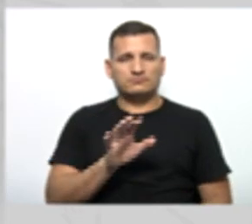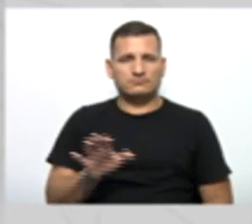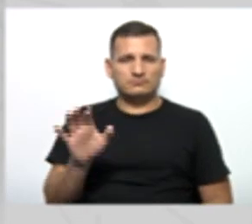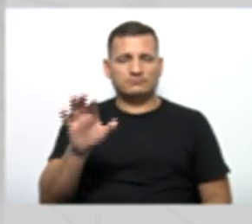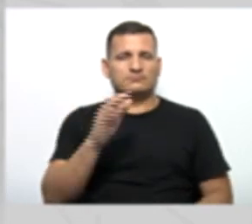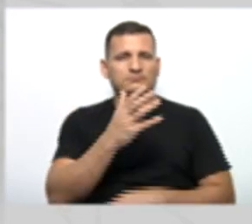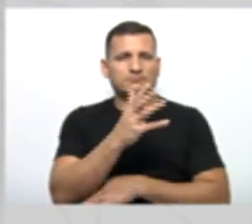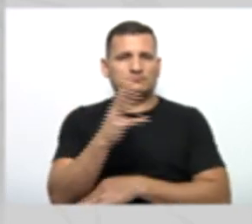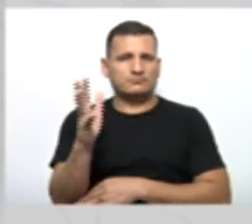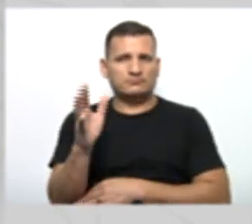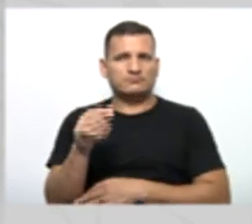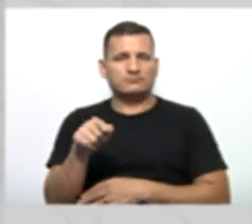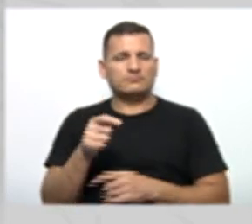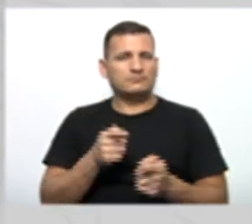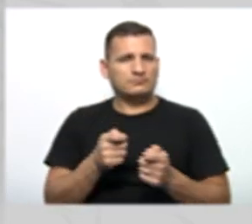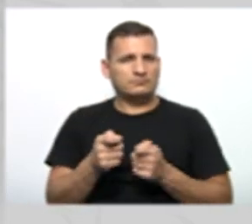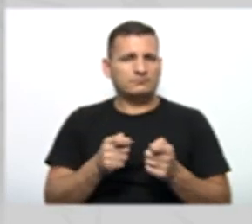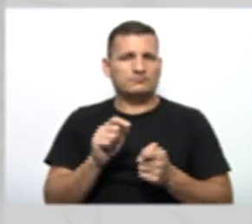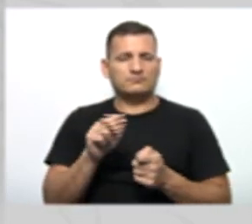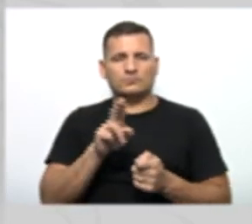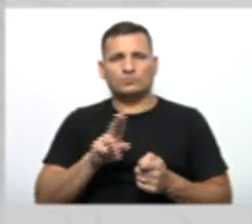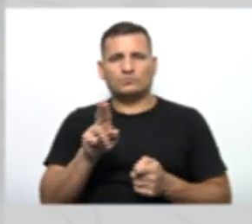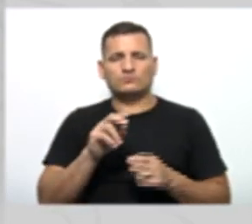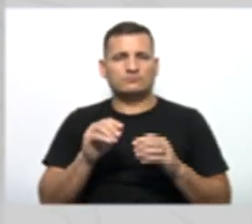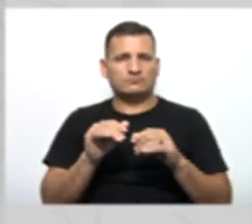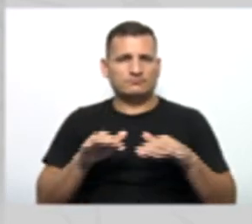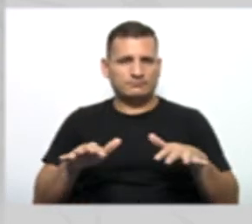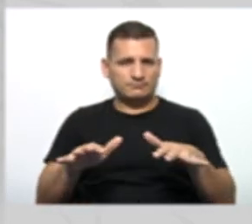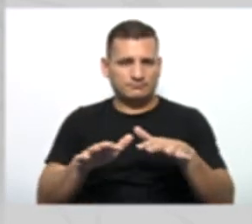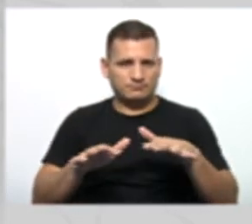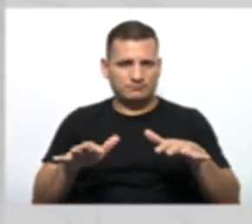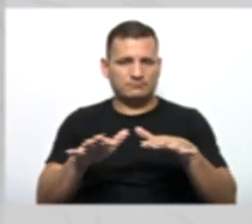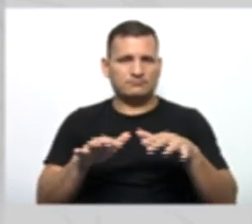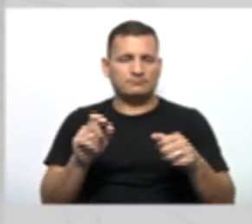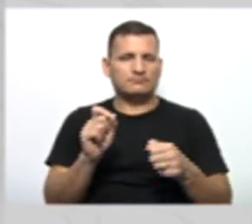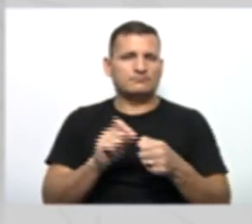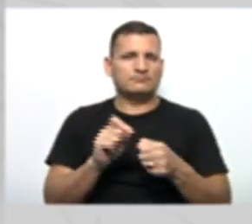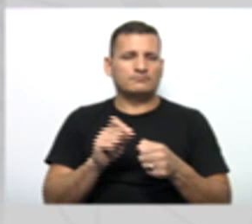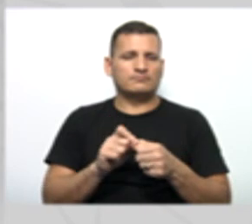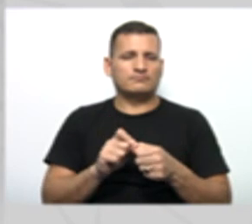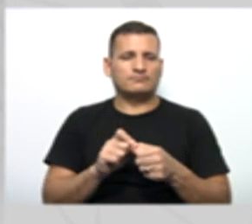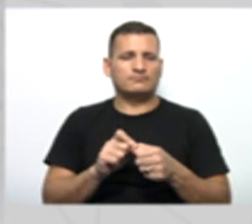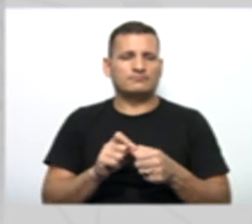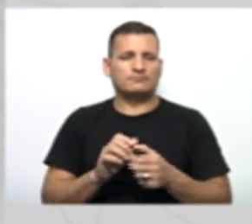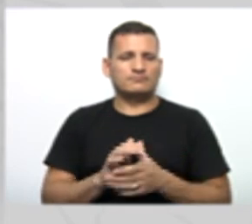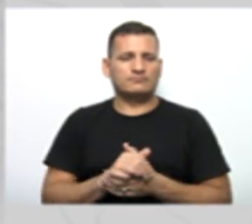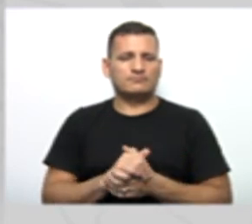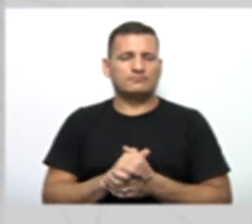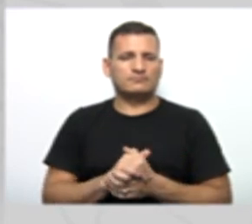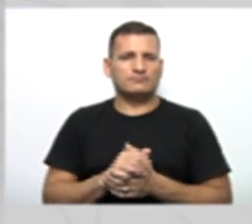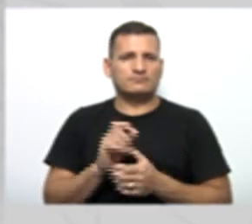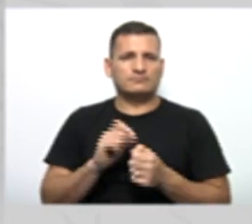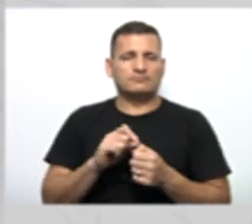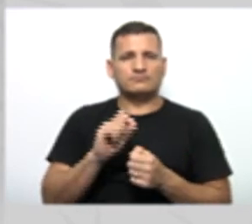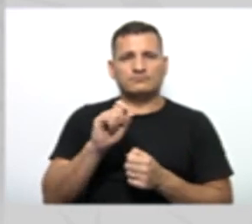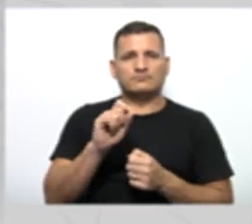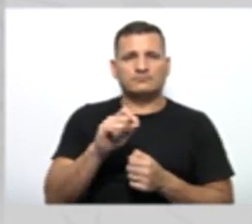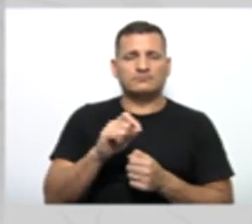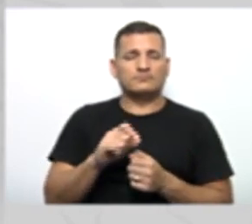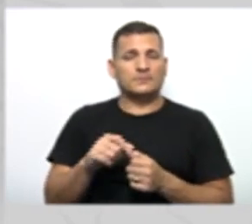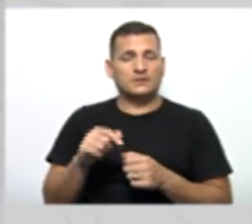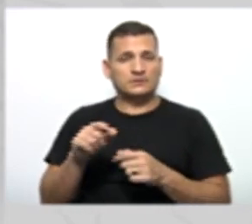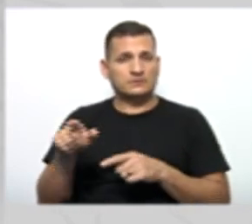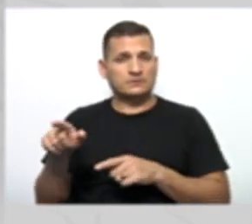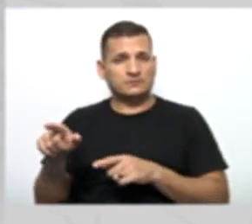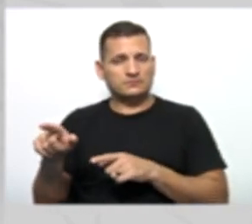esse zoneamento ambiental, regulando o uso do solo, faz com que a função da propriedade privada também